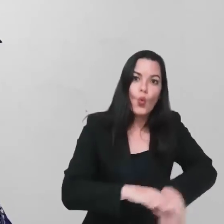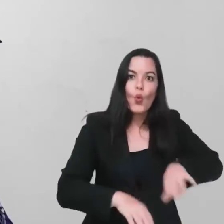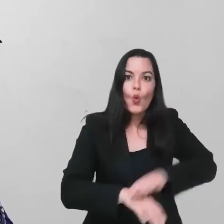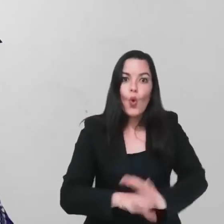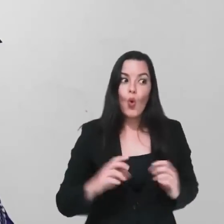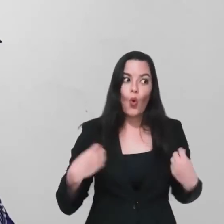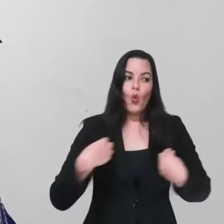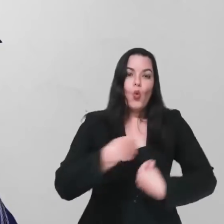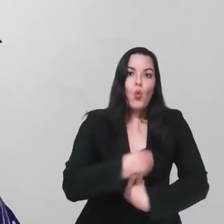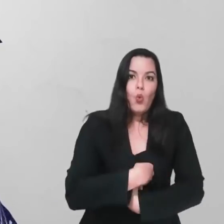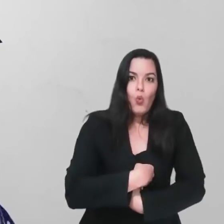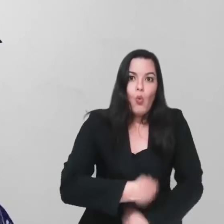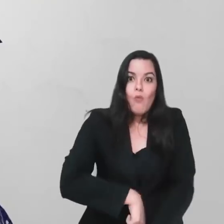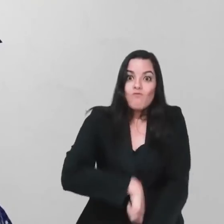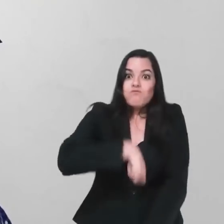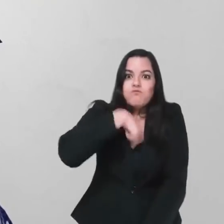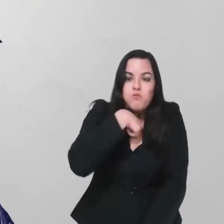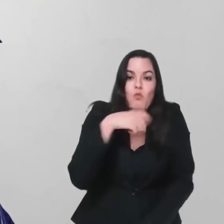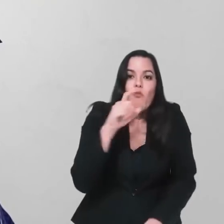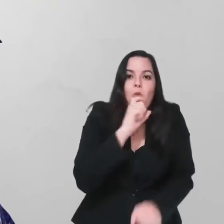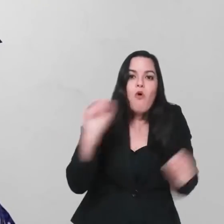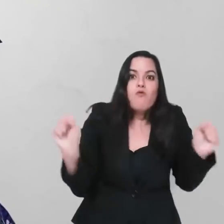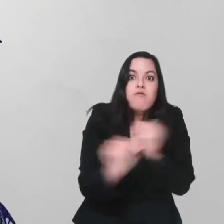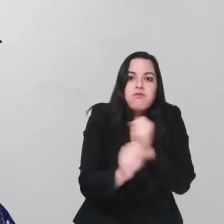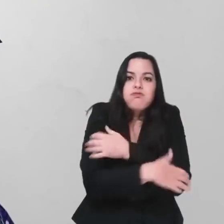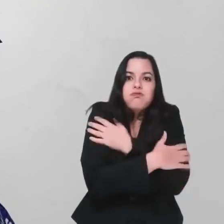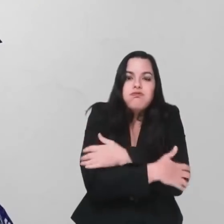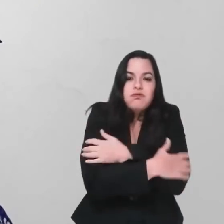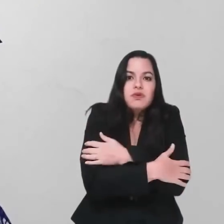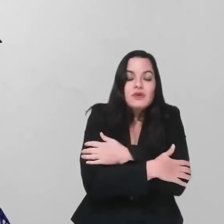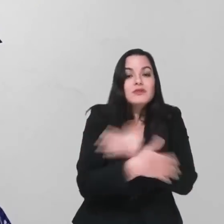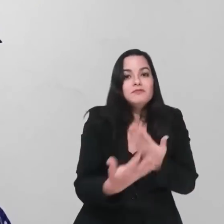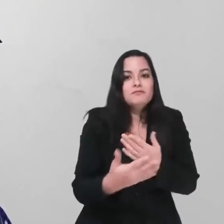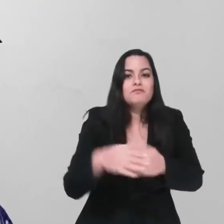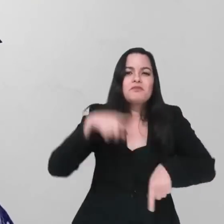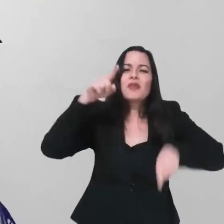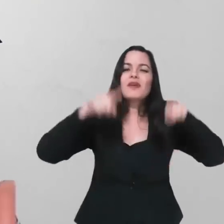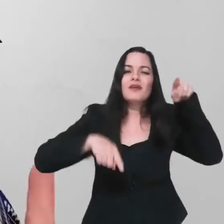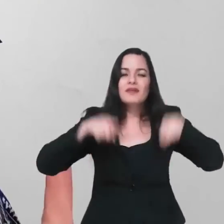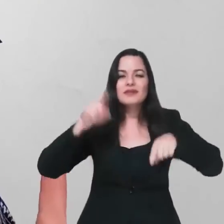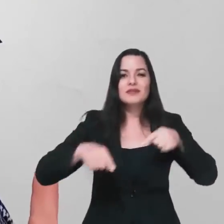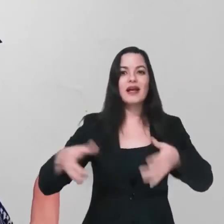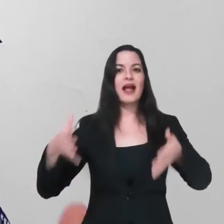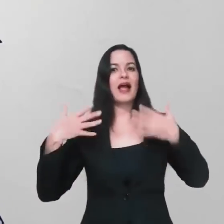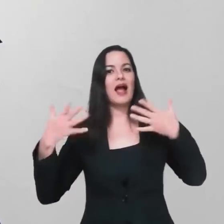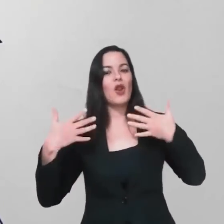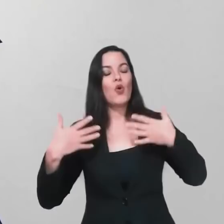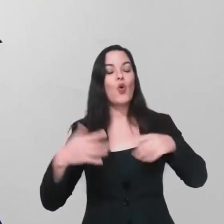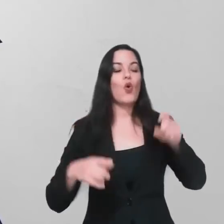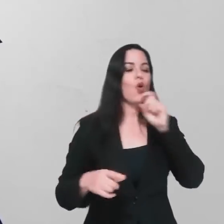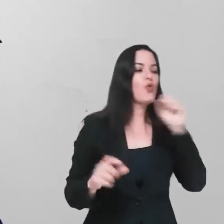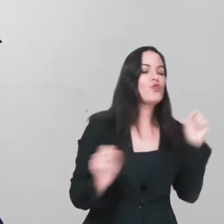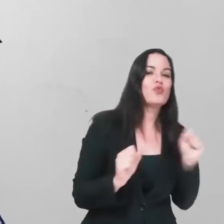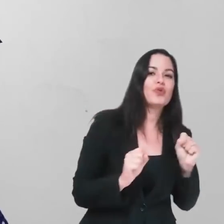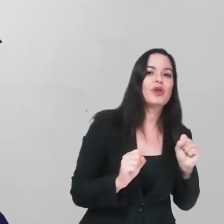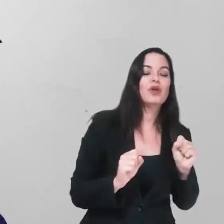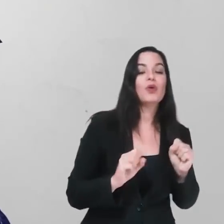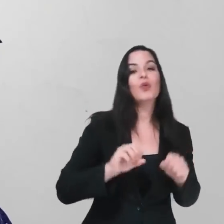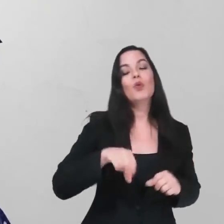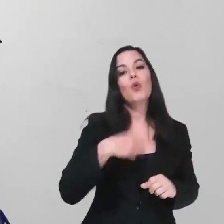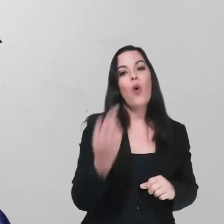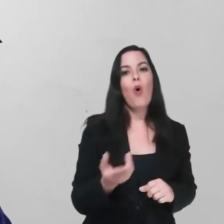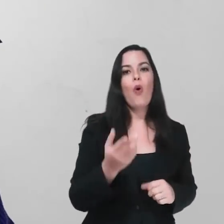frio. A variação de frio, de calor, de primavera, de outono,